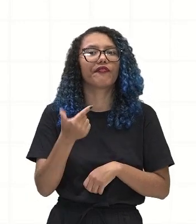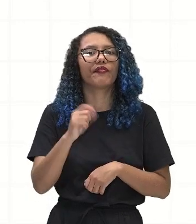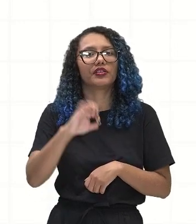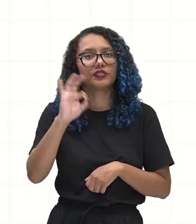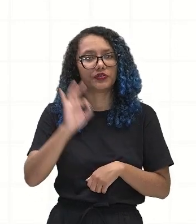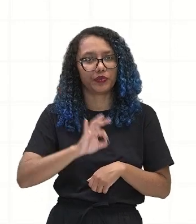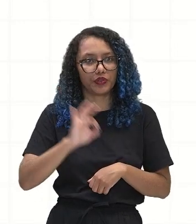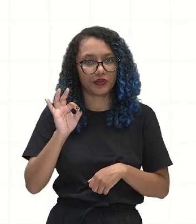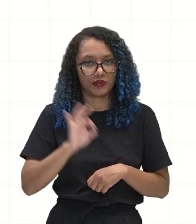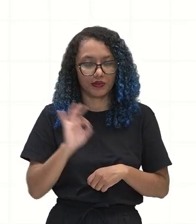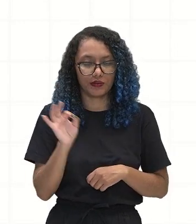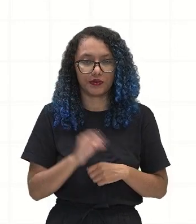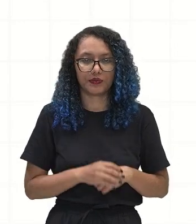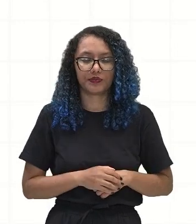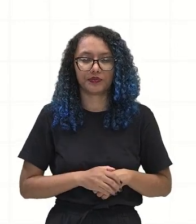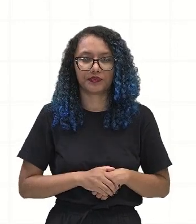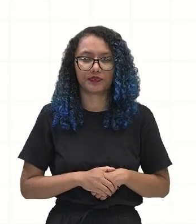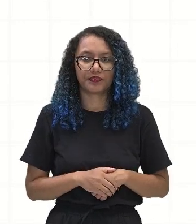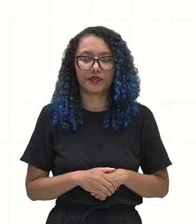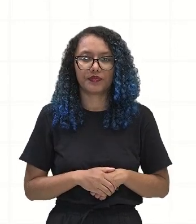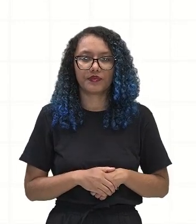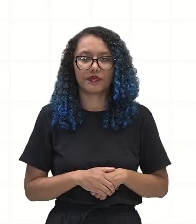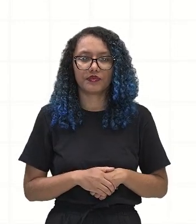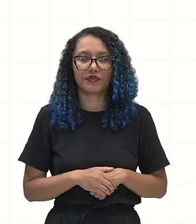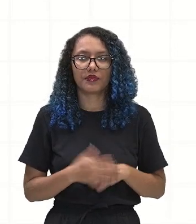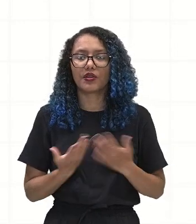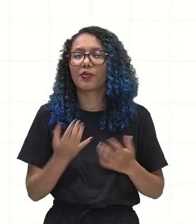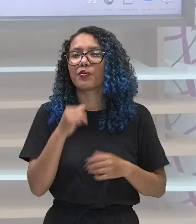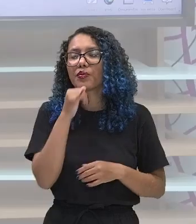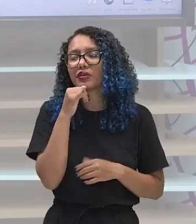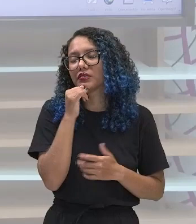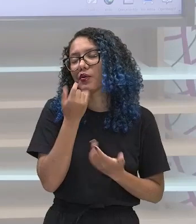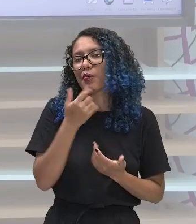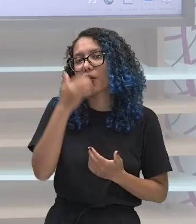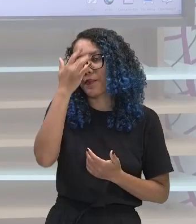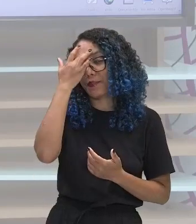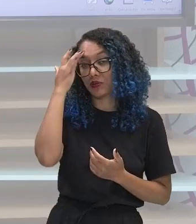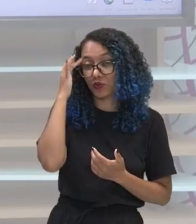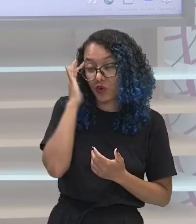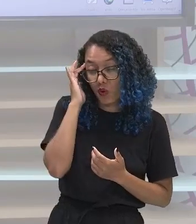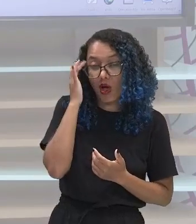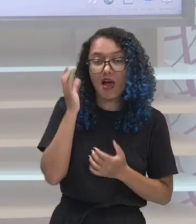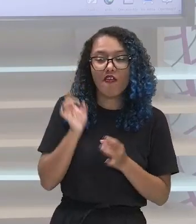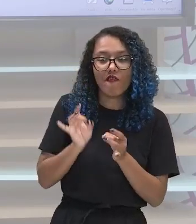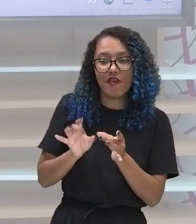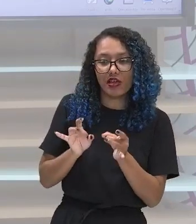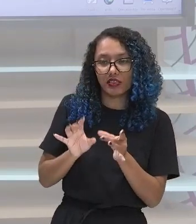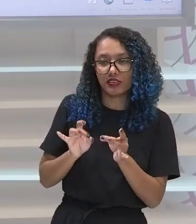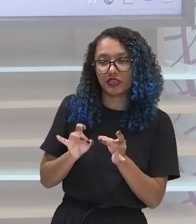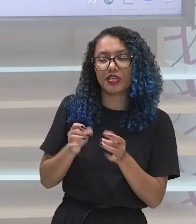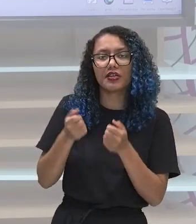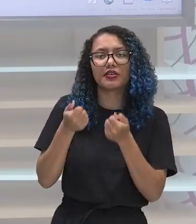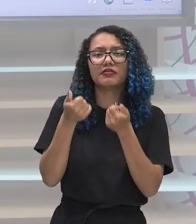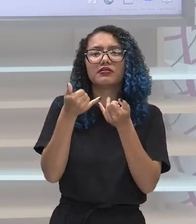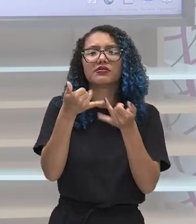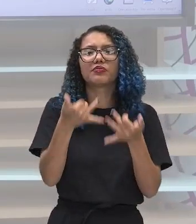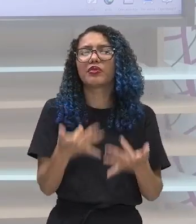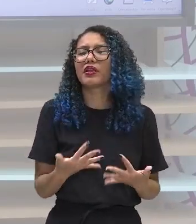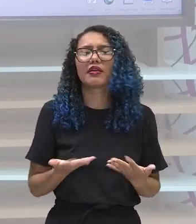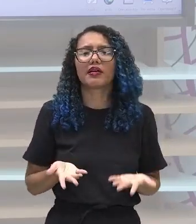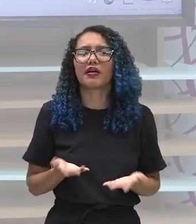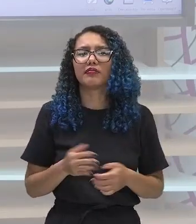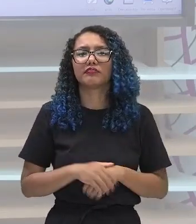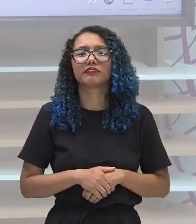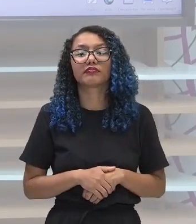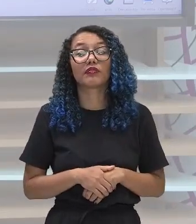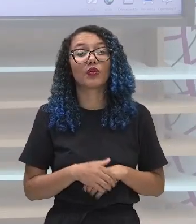20%. O que acontece na hora que o vendedor fala lá para você, né? Muitas vezes ele fala, né, na maioria das vezes,